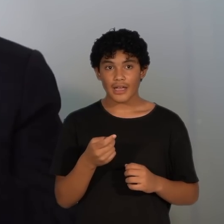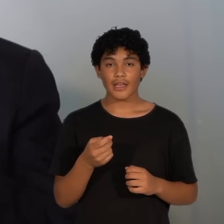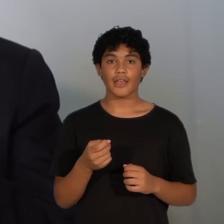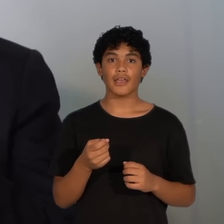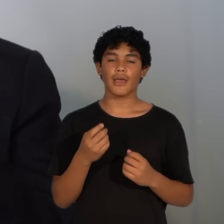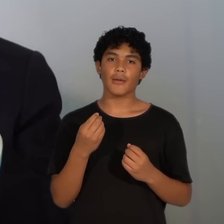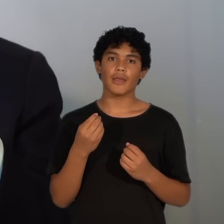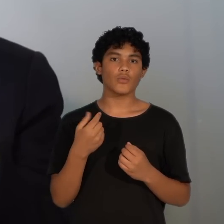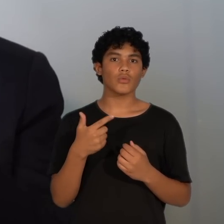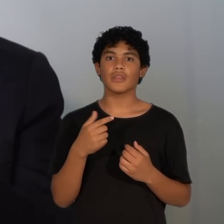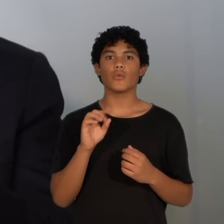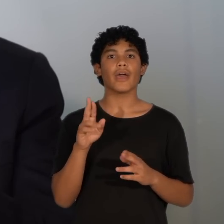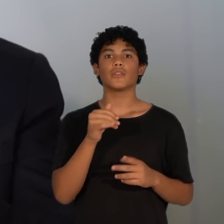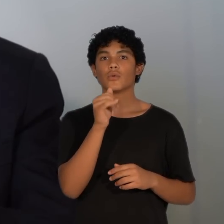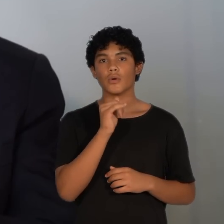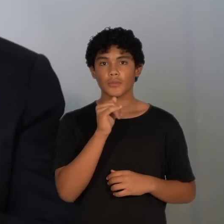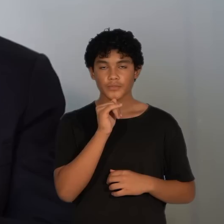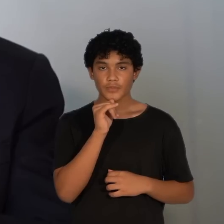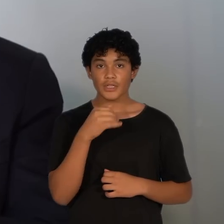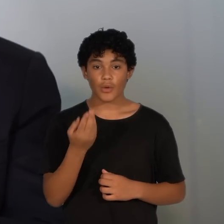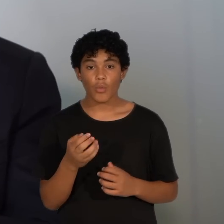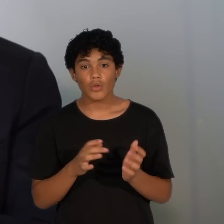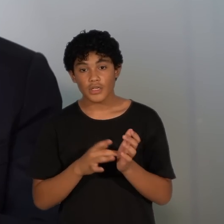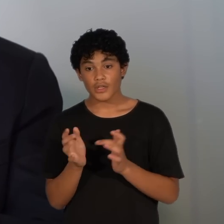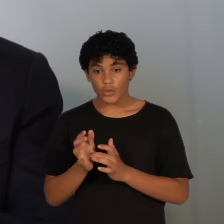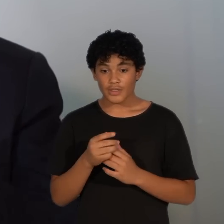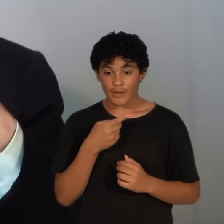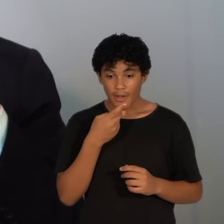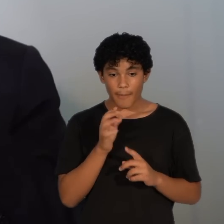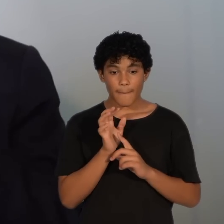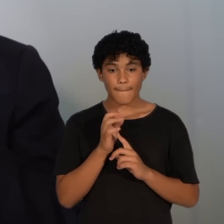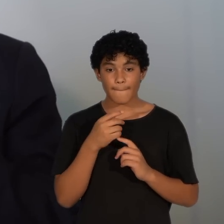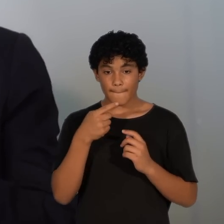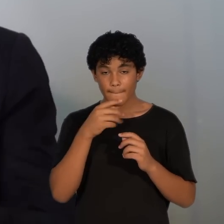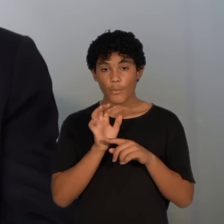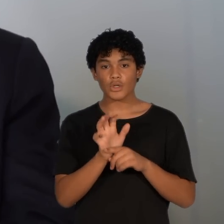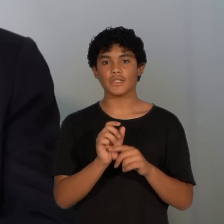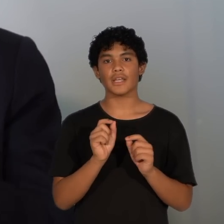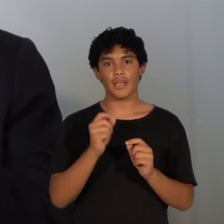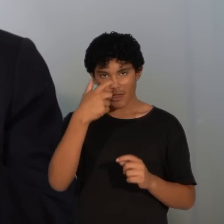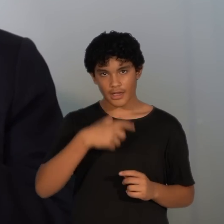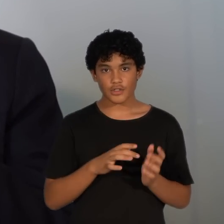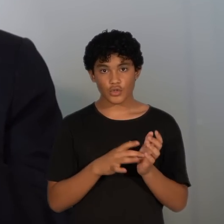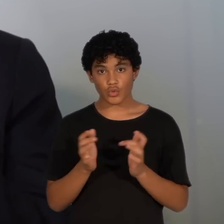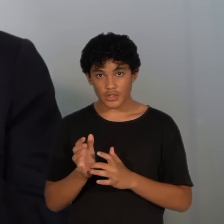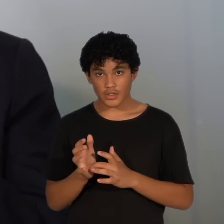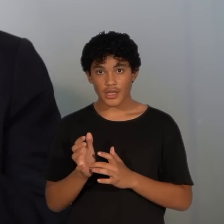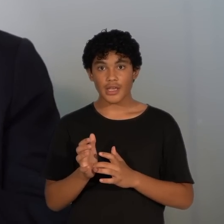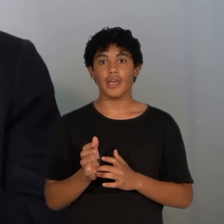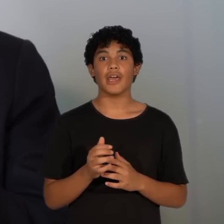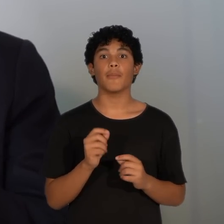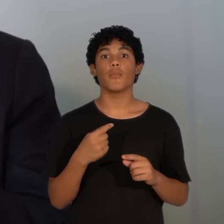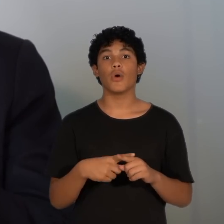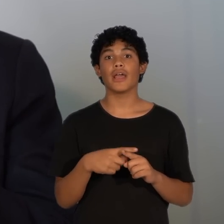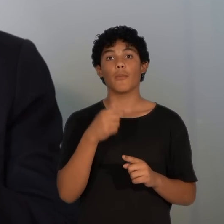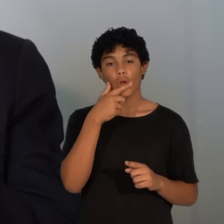está mostrando que ela tinha um coração aberto. Então, quando ela entendeu que aquele ali era realmente